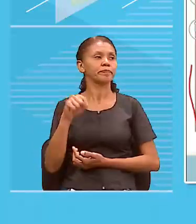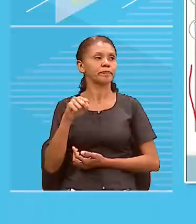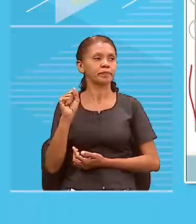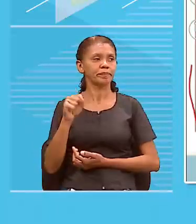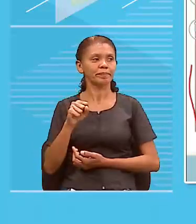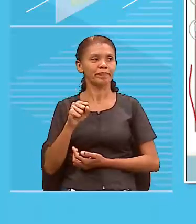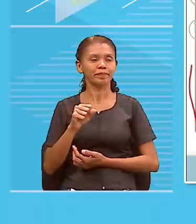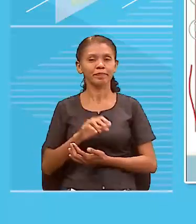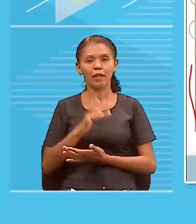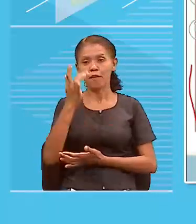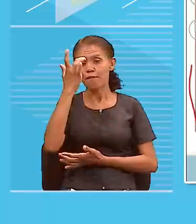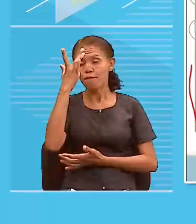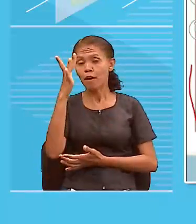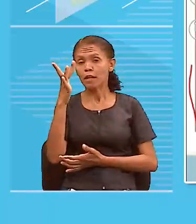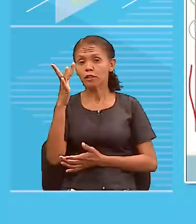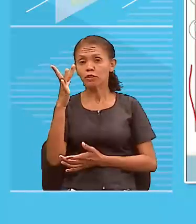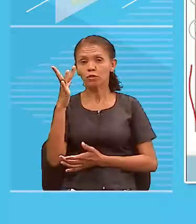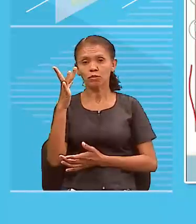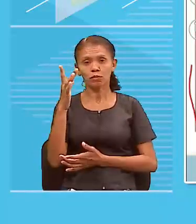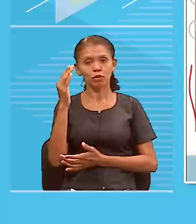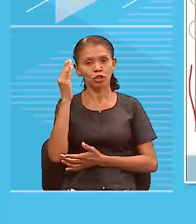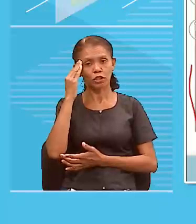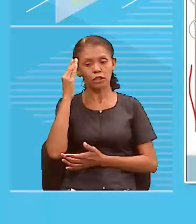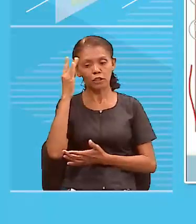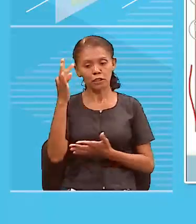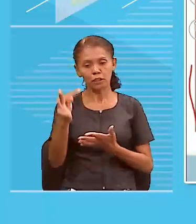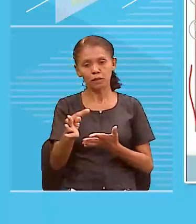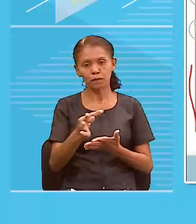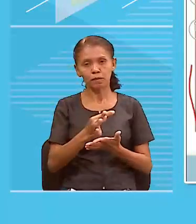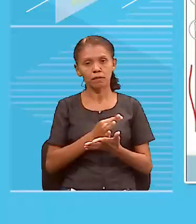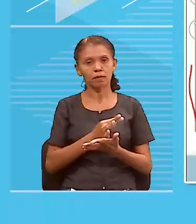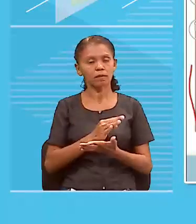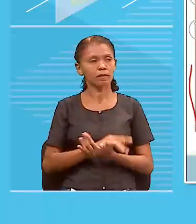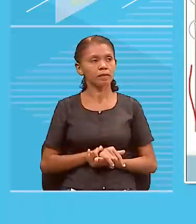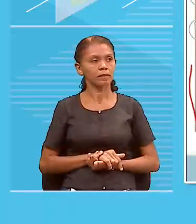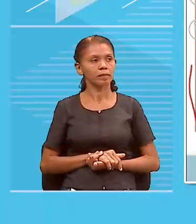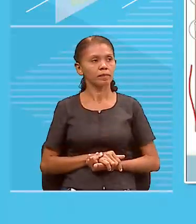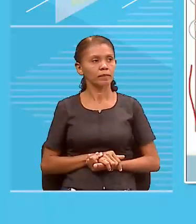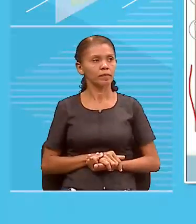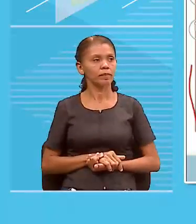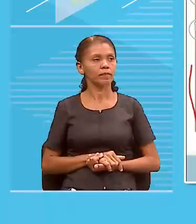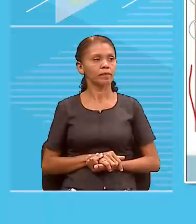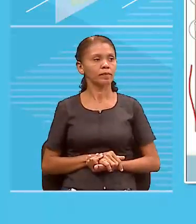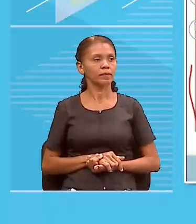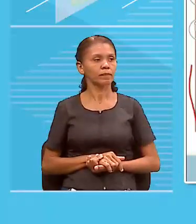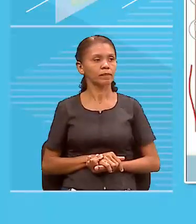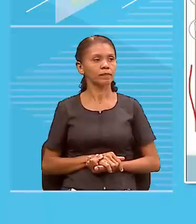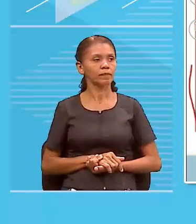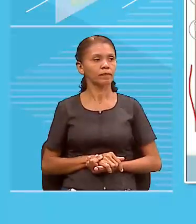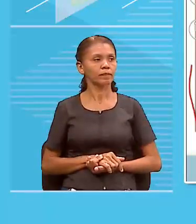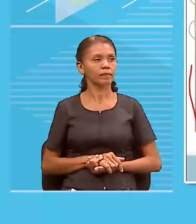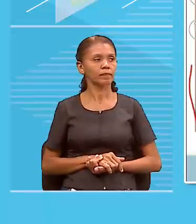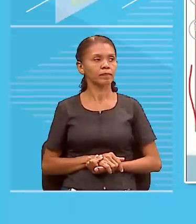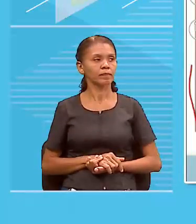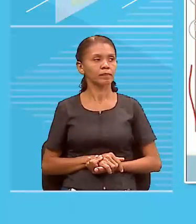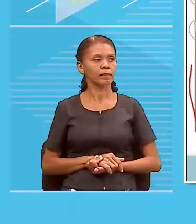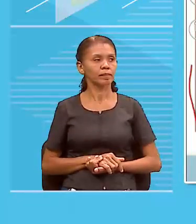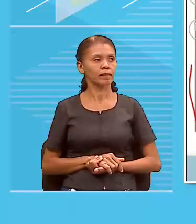ó para o sol então aqui tá correto a correto Ah